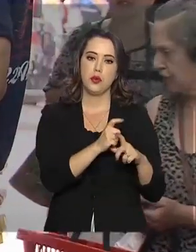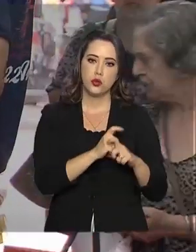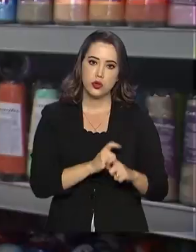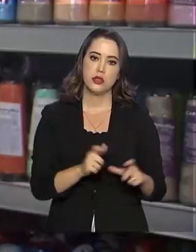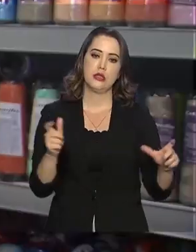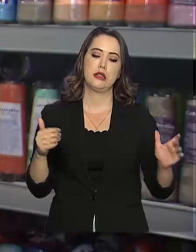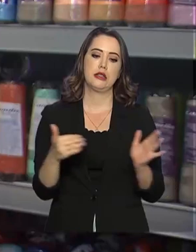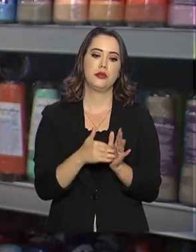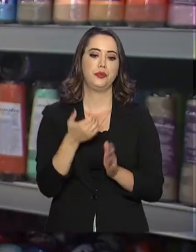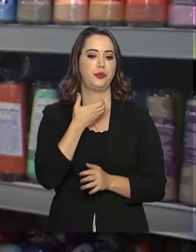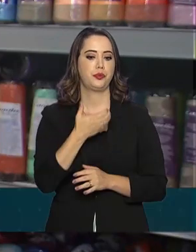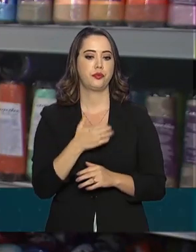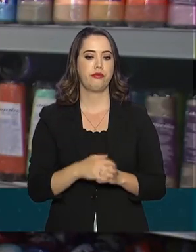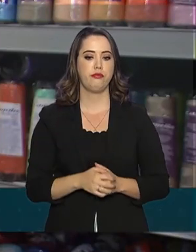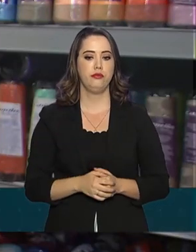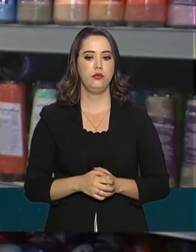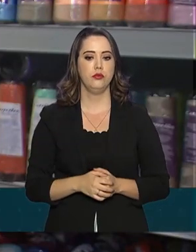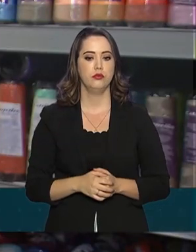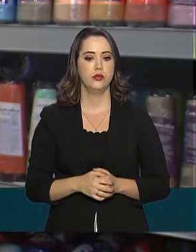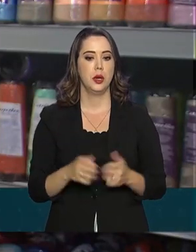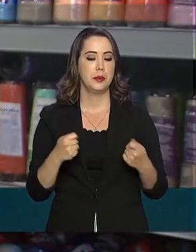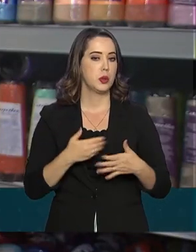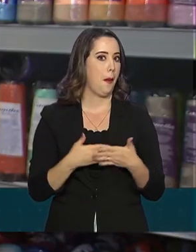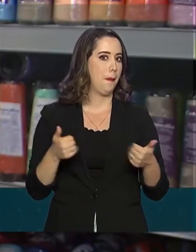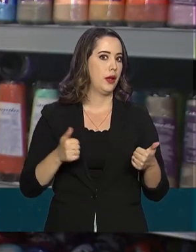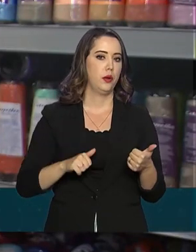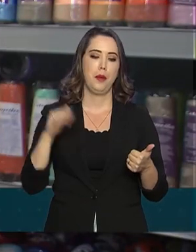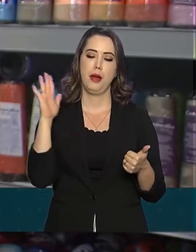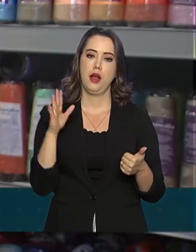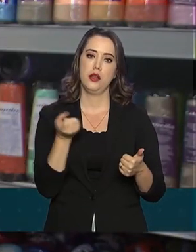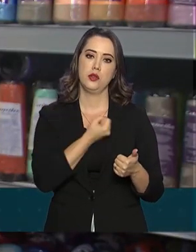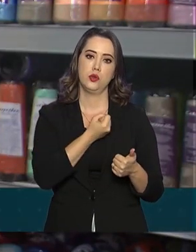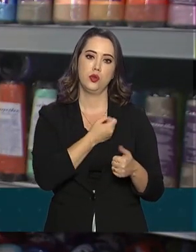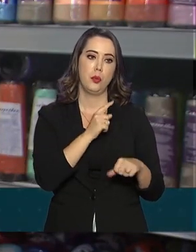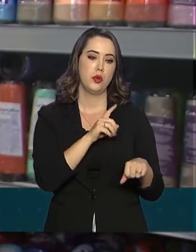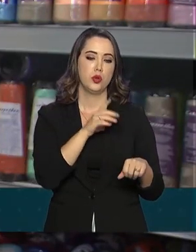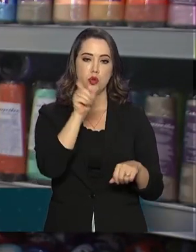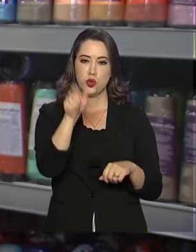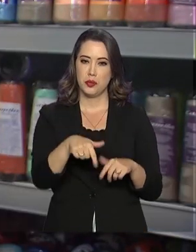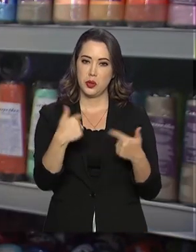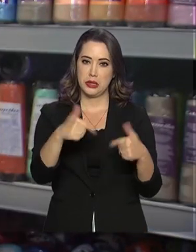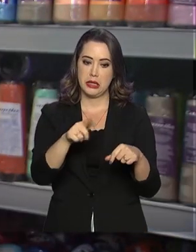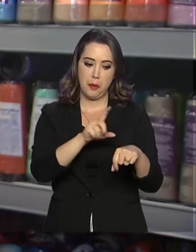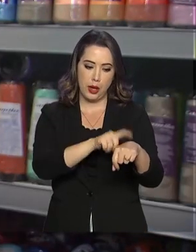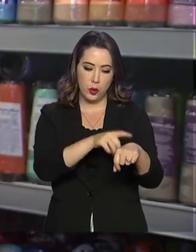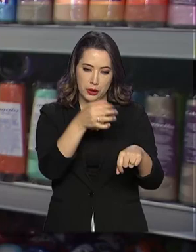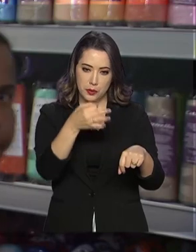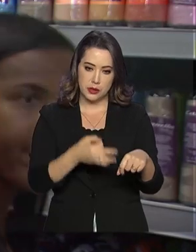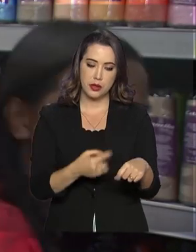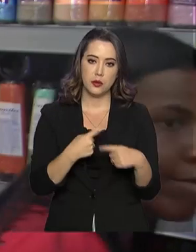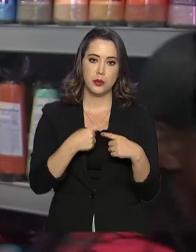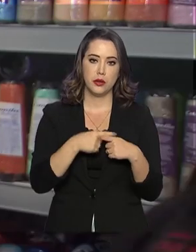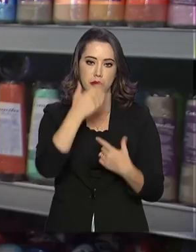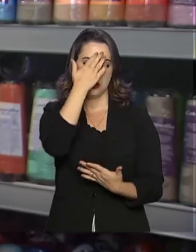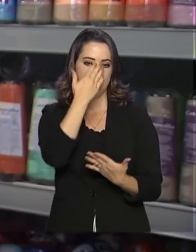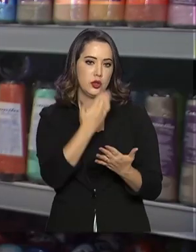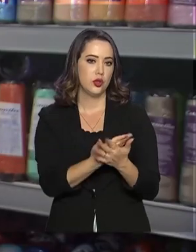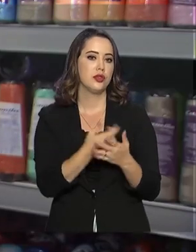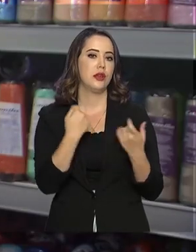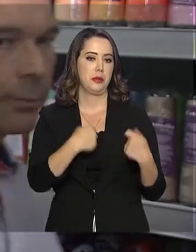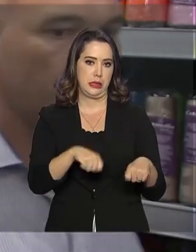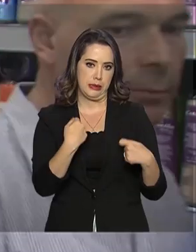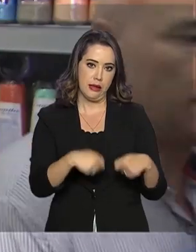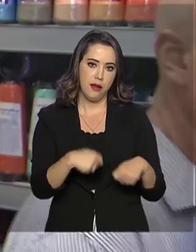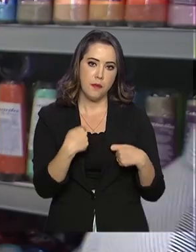dezembro. Eu devo, no caso, melhorar ainda mais o número de temporários. Até porque eu acredito que a demanda vai ser muito grande,